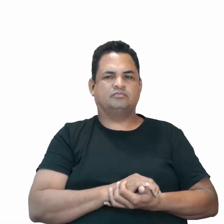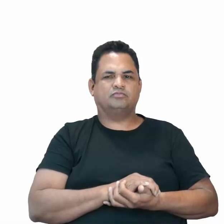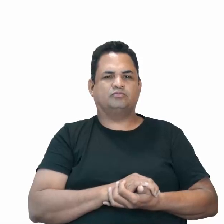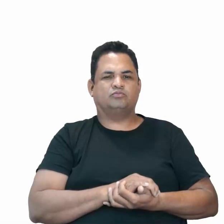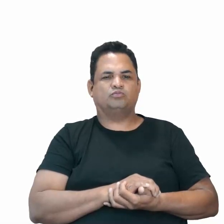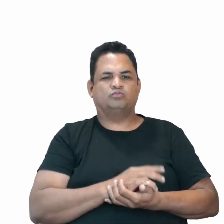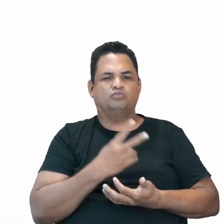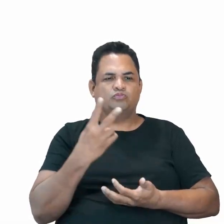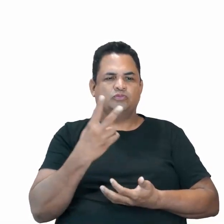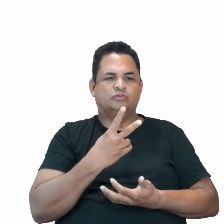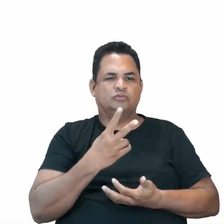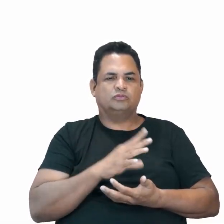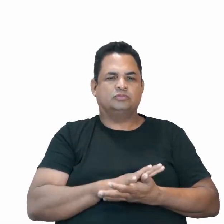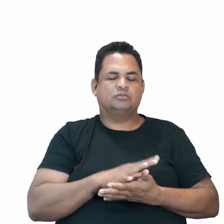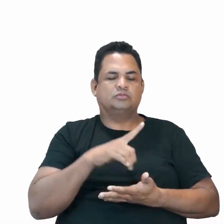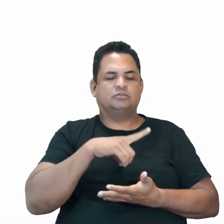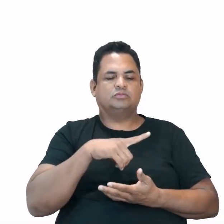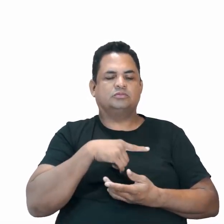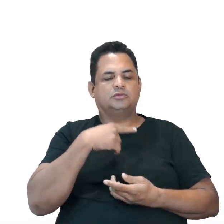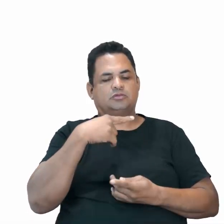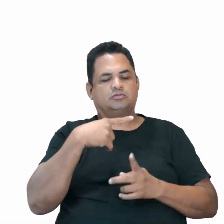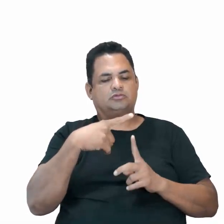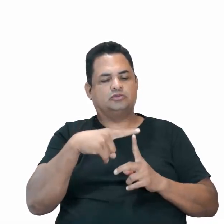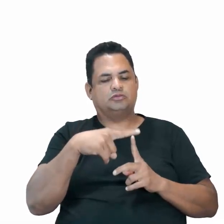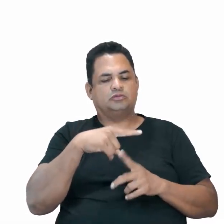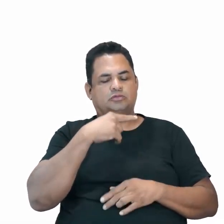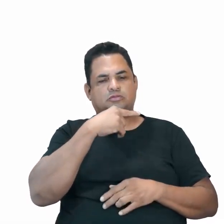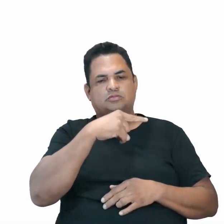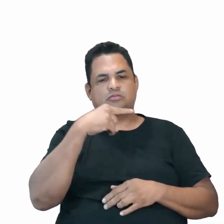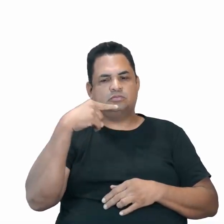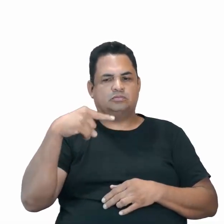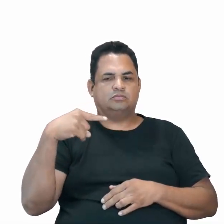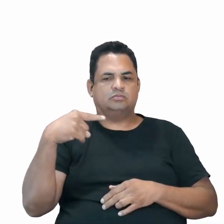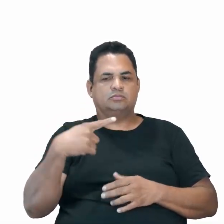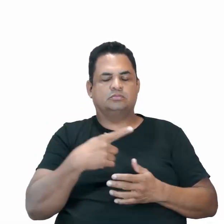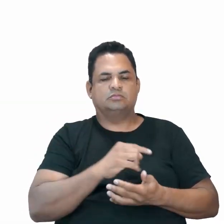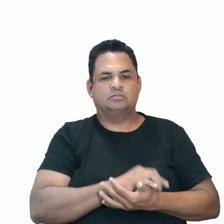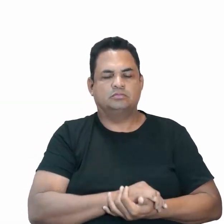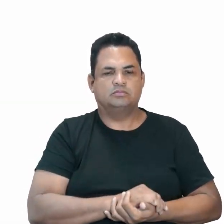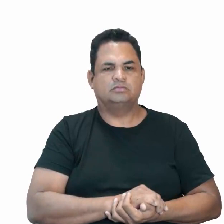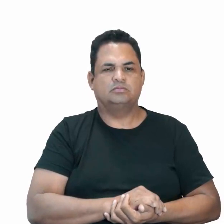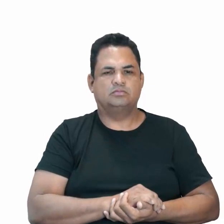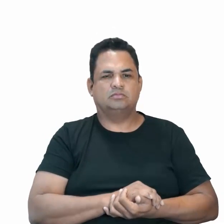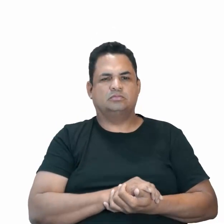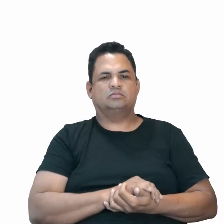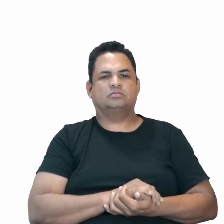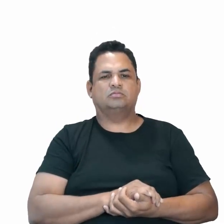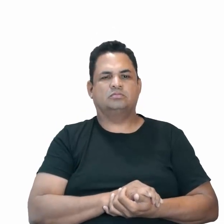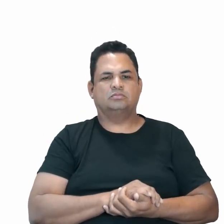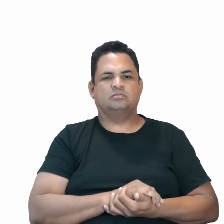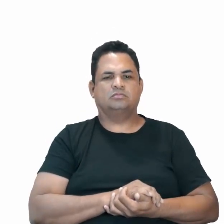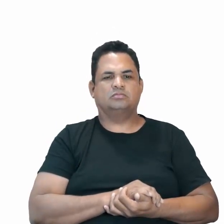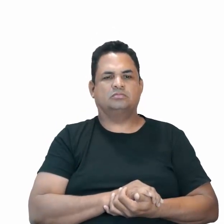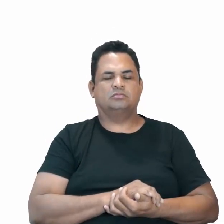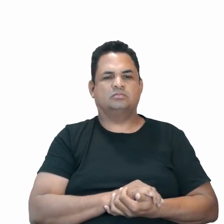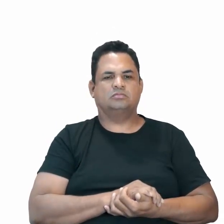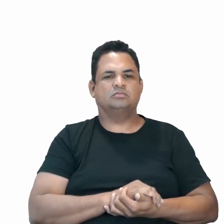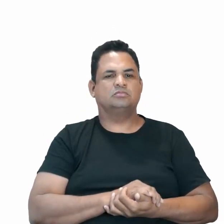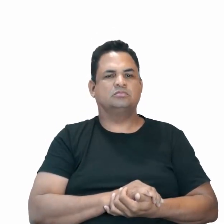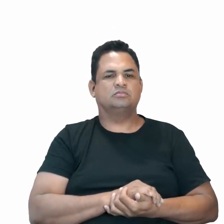ficaram carregados com o mesmo tipo de carga. Os dois negativos. Agora vamos fazer diferente. E se for assim?